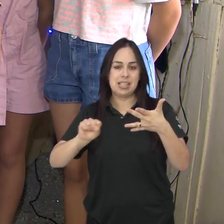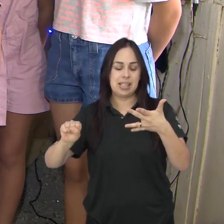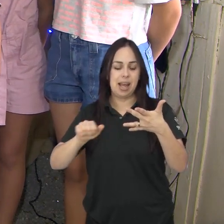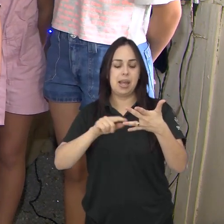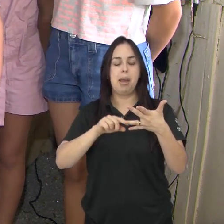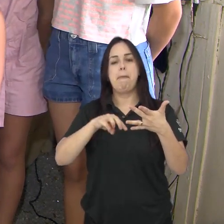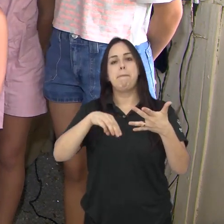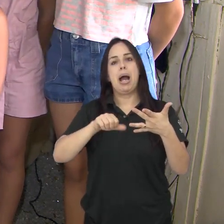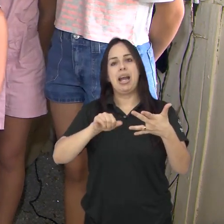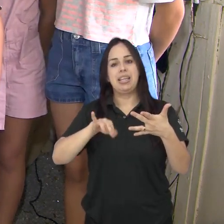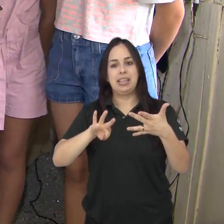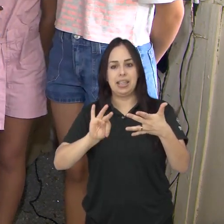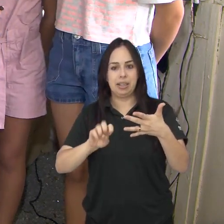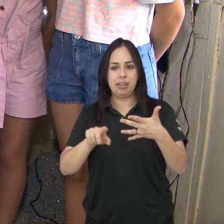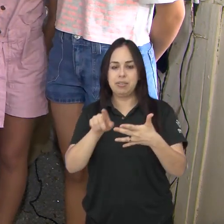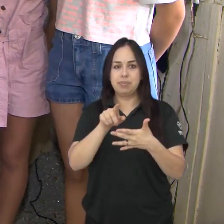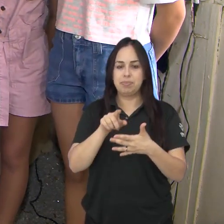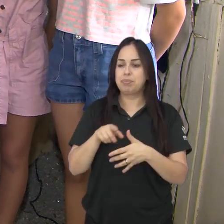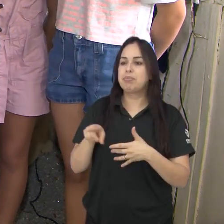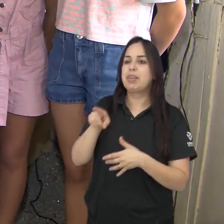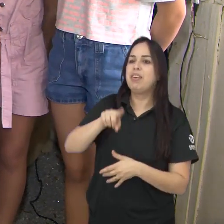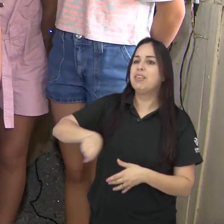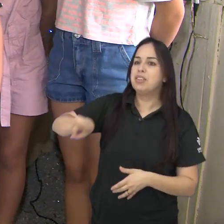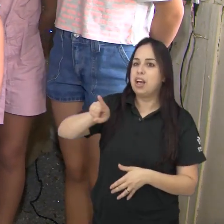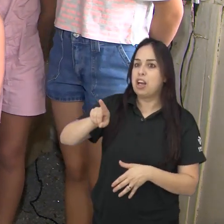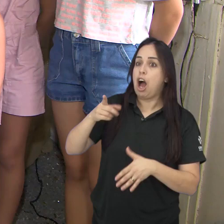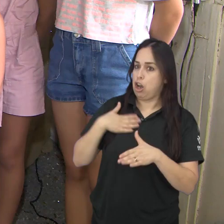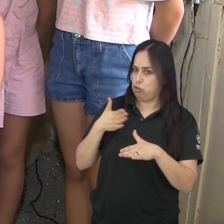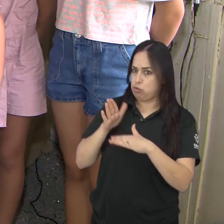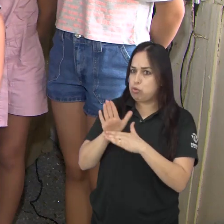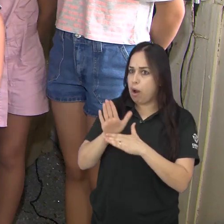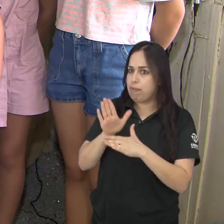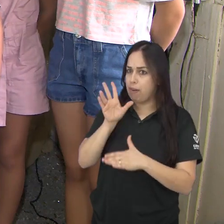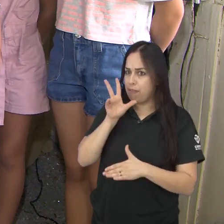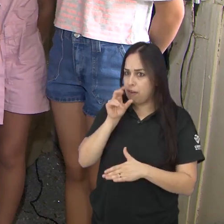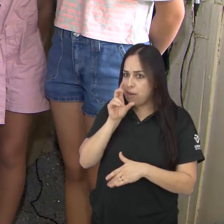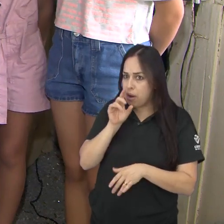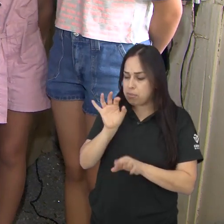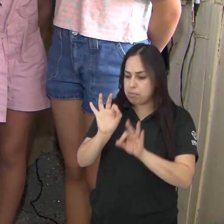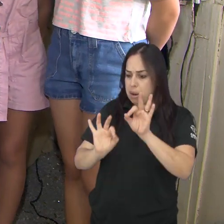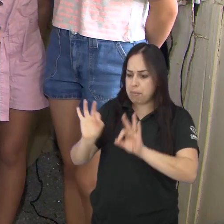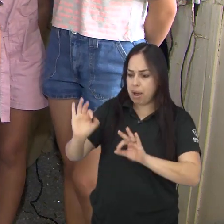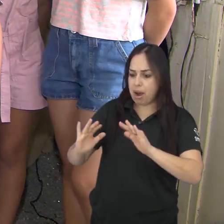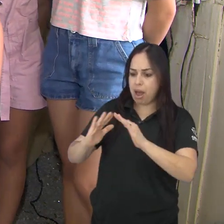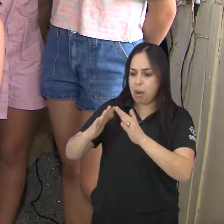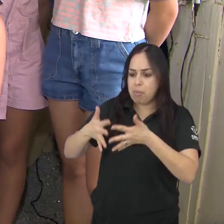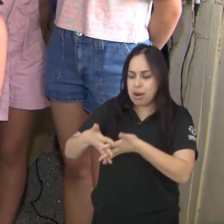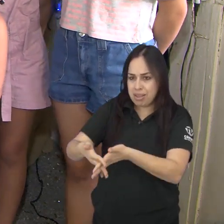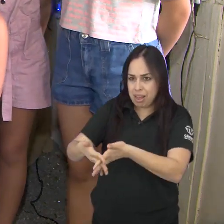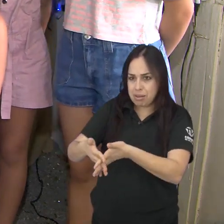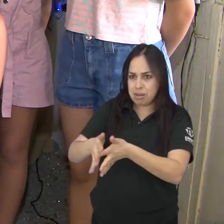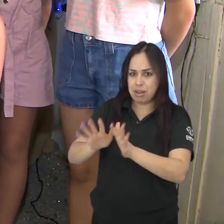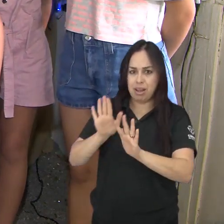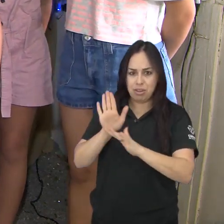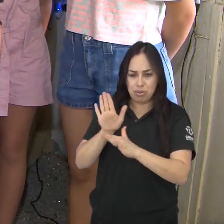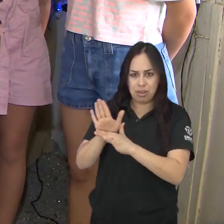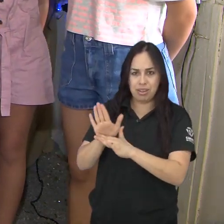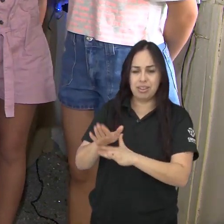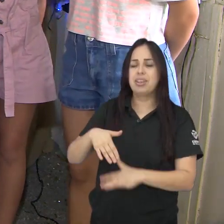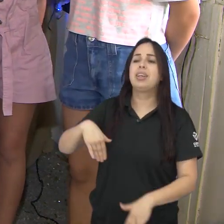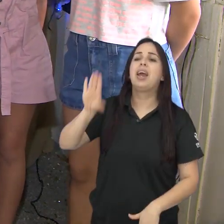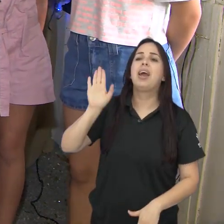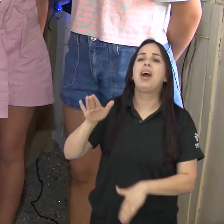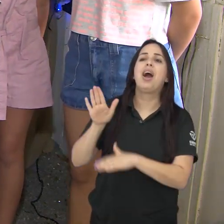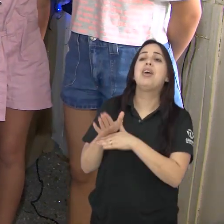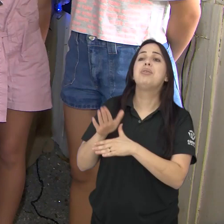Maitê. E vocês, gente? Vocês ajudaram também na montagem do presépio? Como é que foi? Alguém